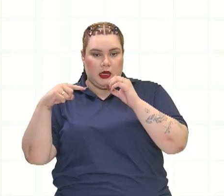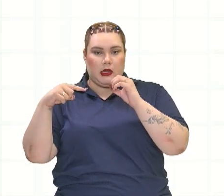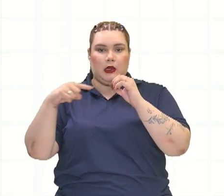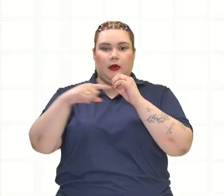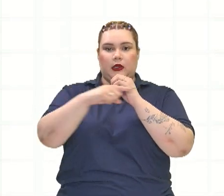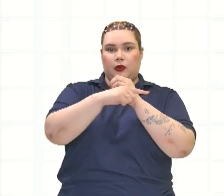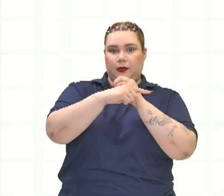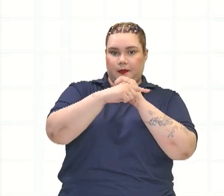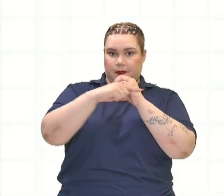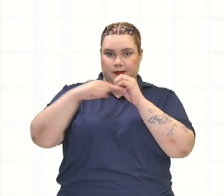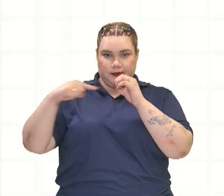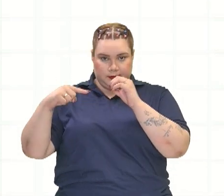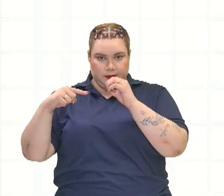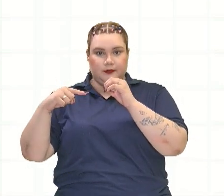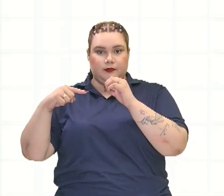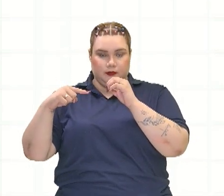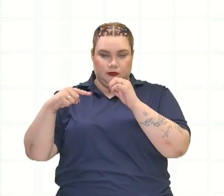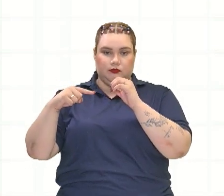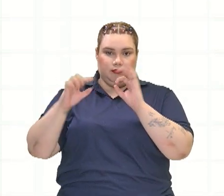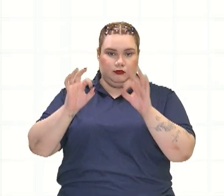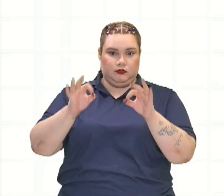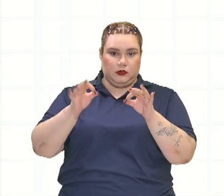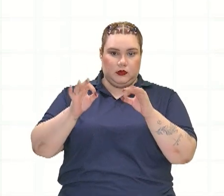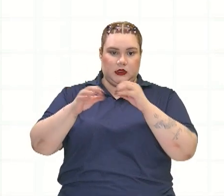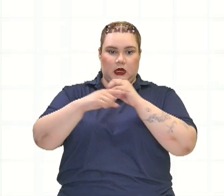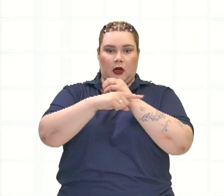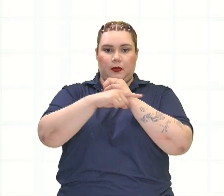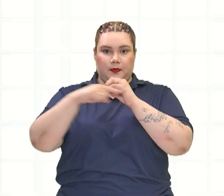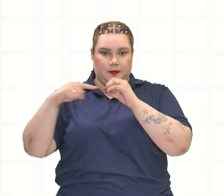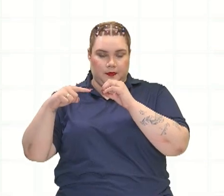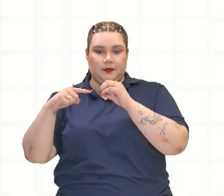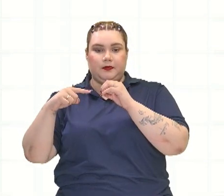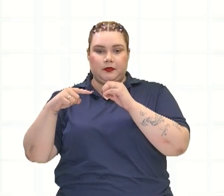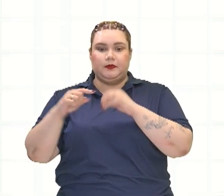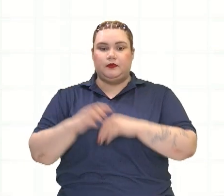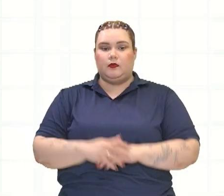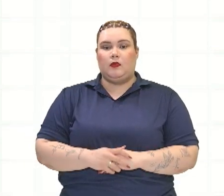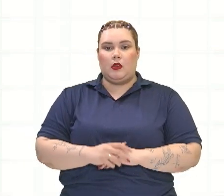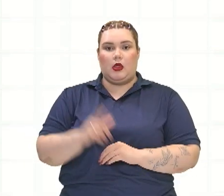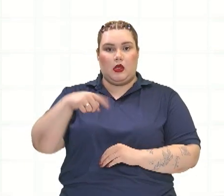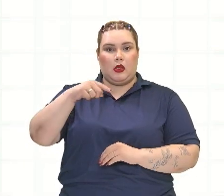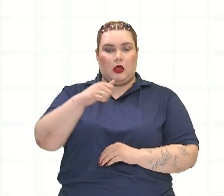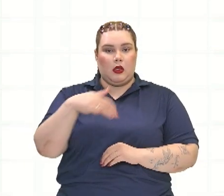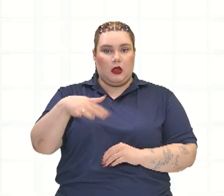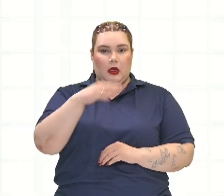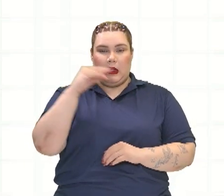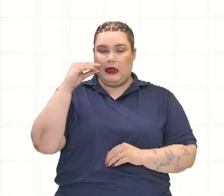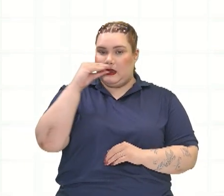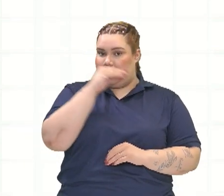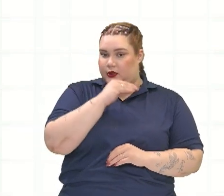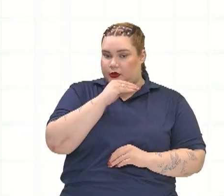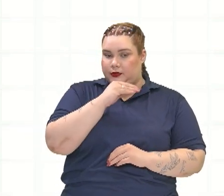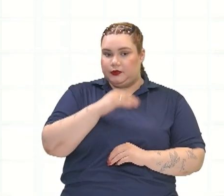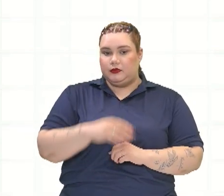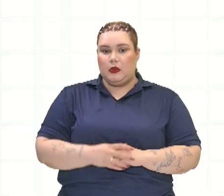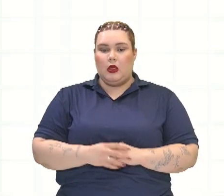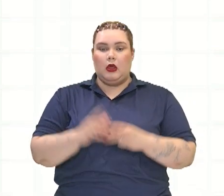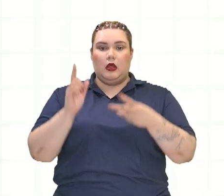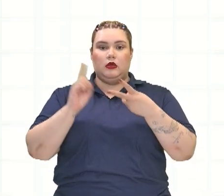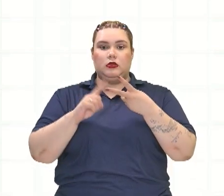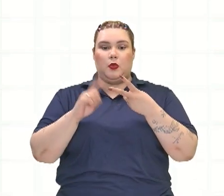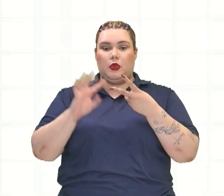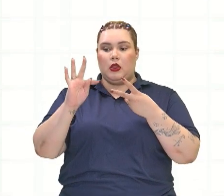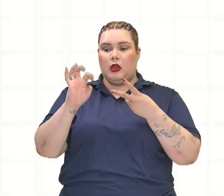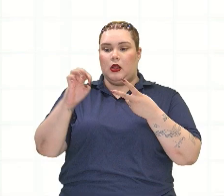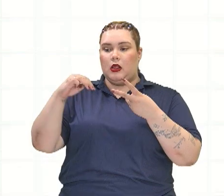a zona de mais incidência de raios solares, ou seja, é a zona mais quente. A zona temperada é